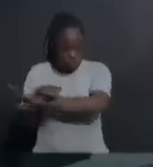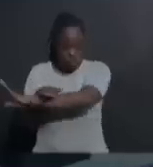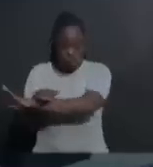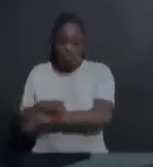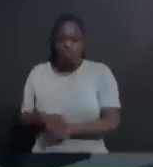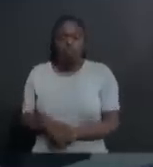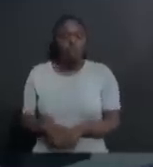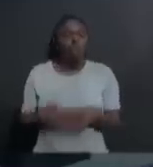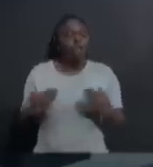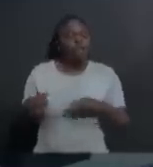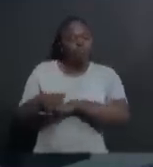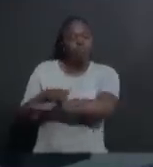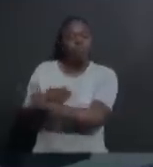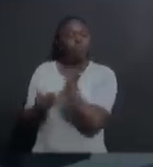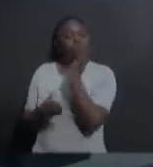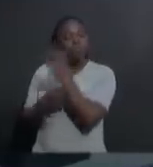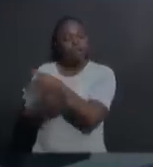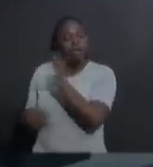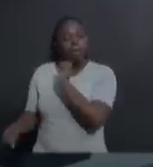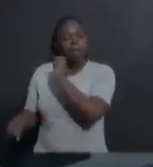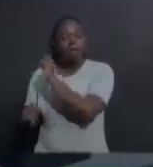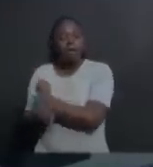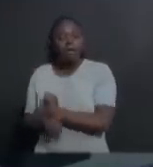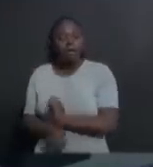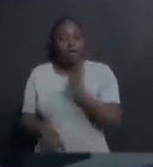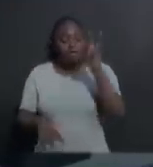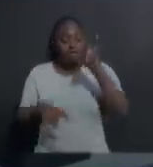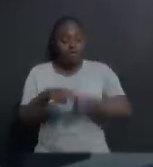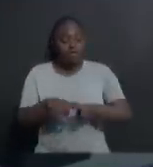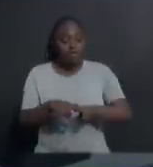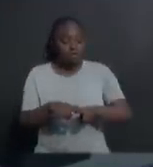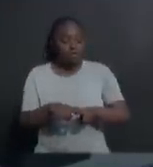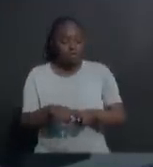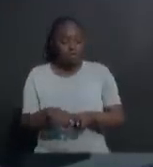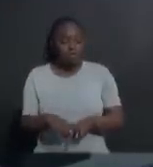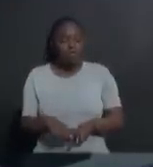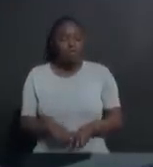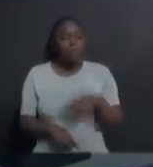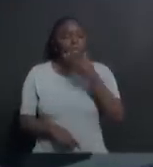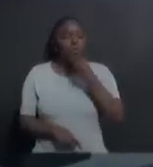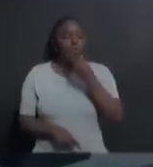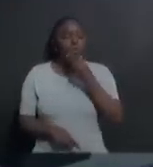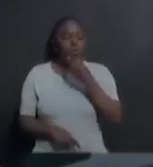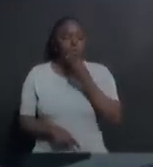Ele foi, entrou, parou o táxi lá, entrou pro culto, sentou no primeiro banco. Gente, um homem com a roupa